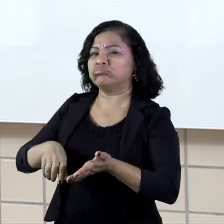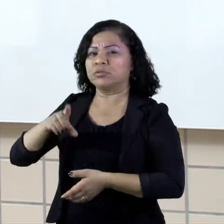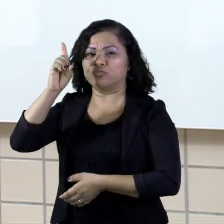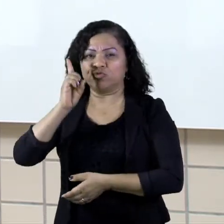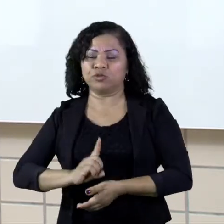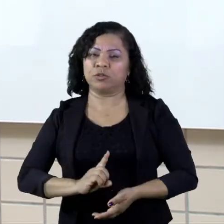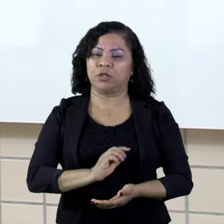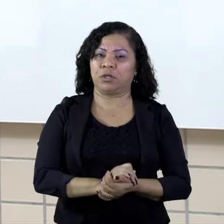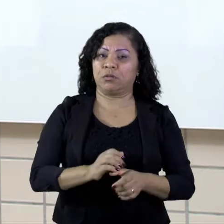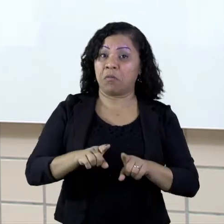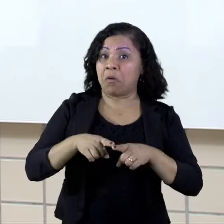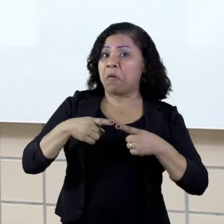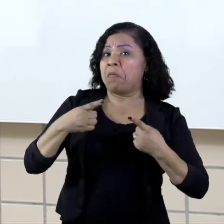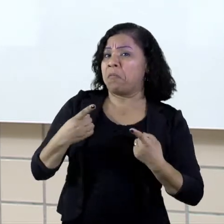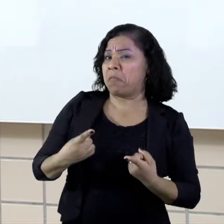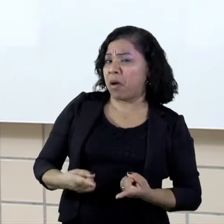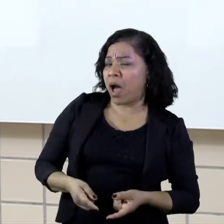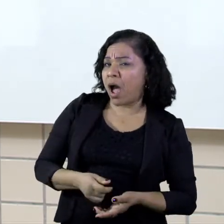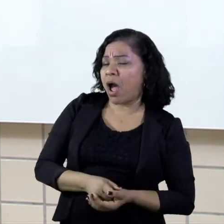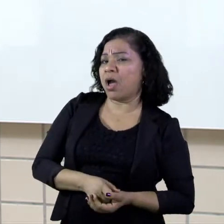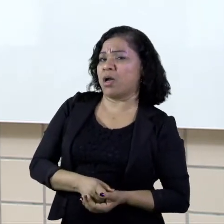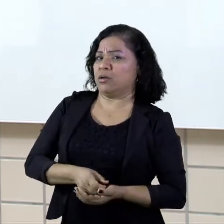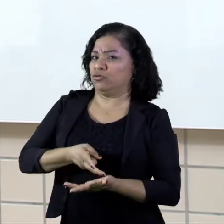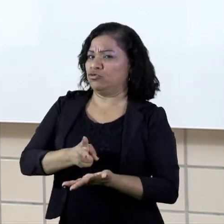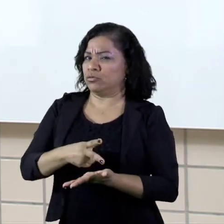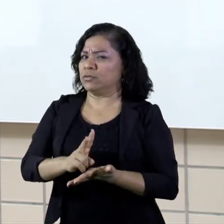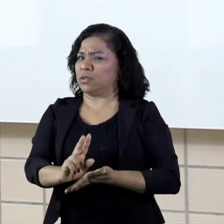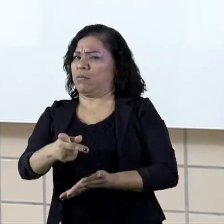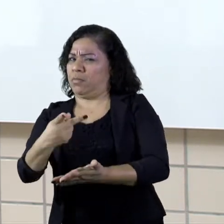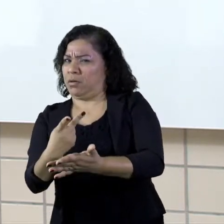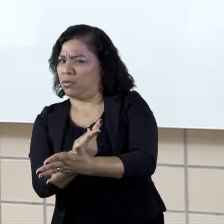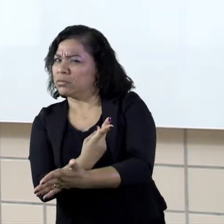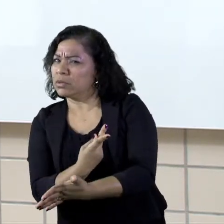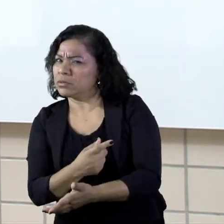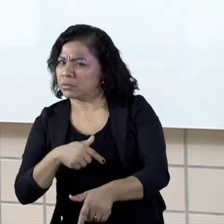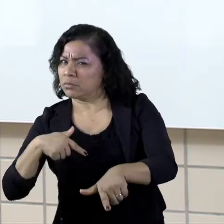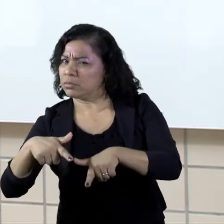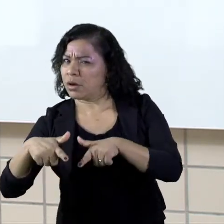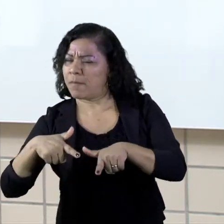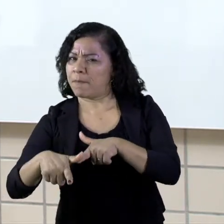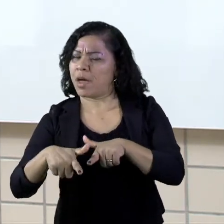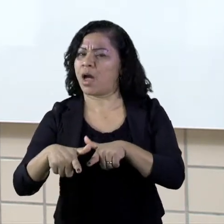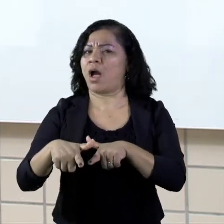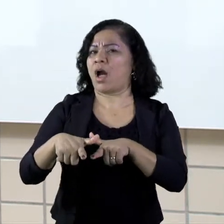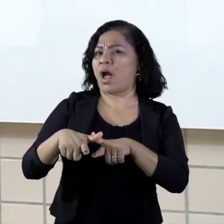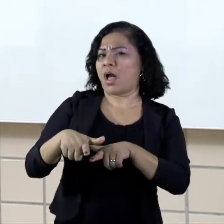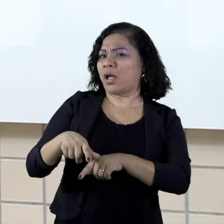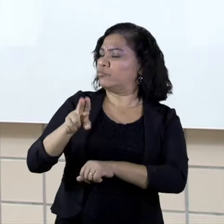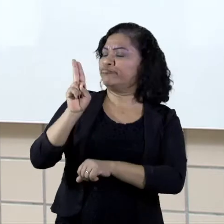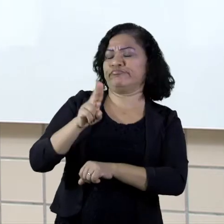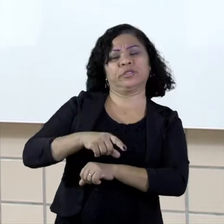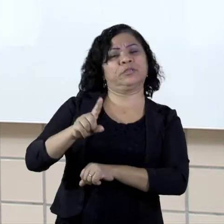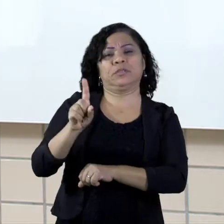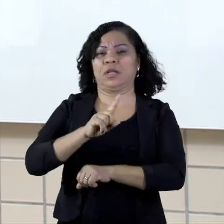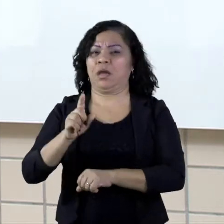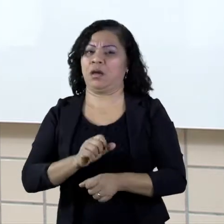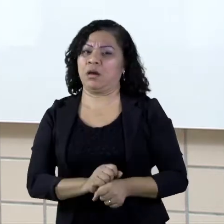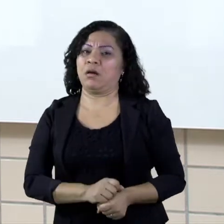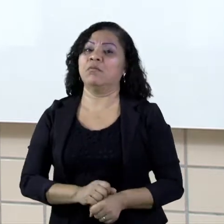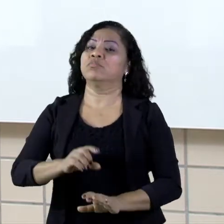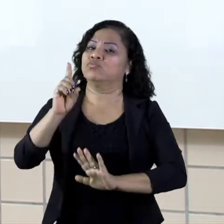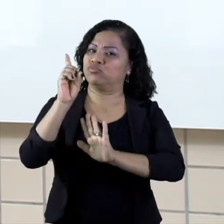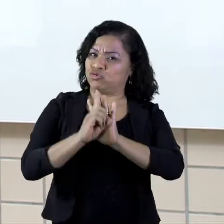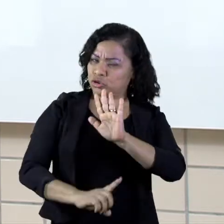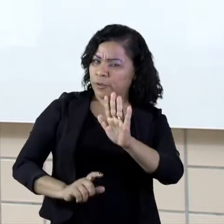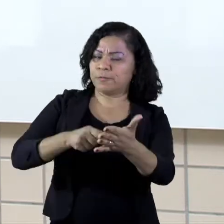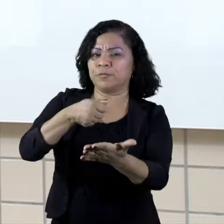sempre na história da humanidade o trabalho foi tido desta forma, com direitos e deveres